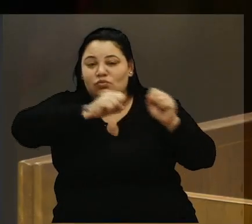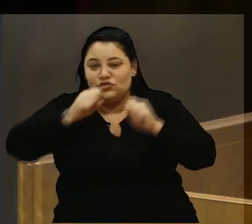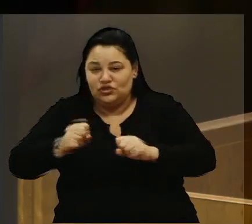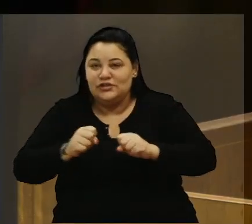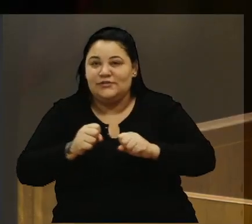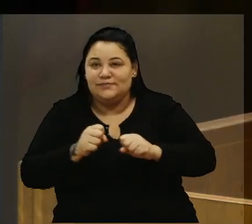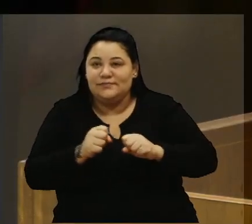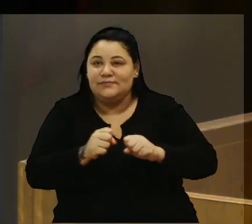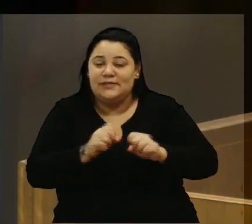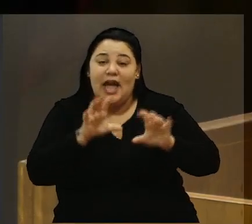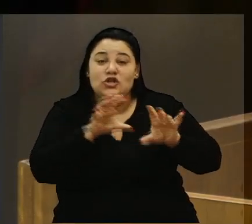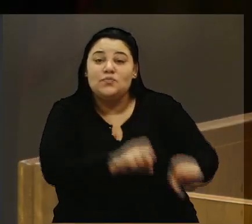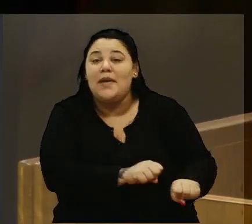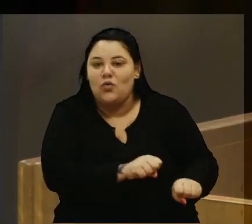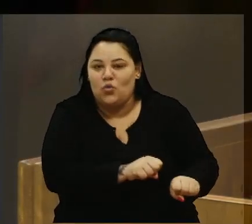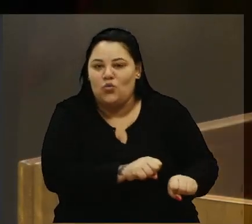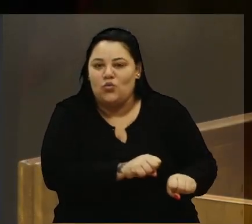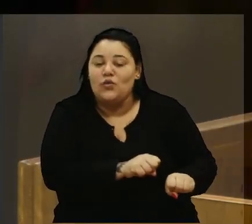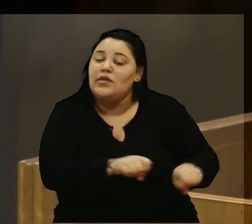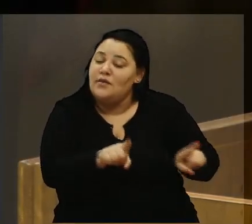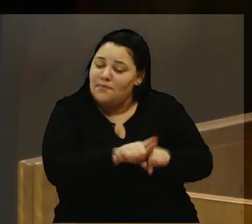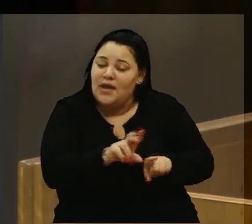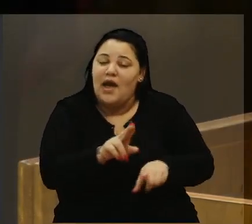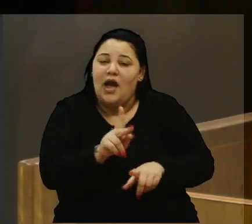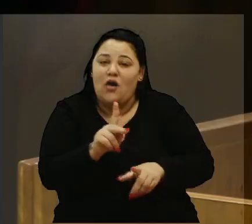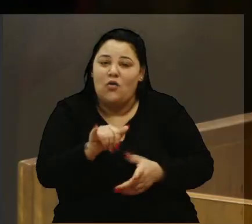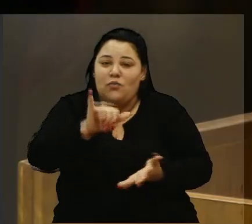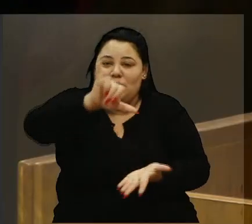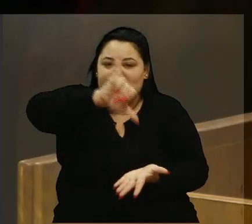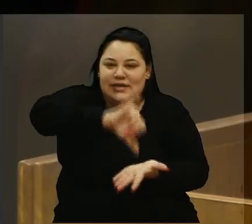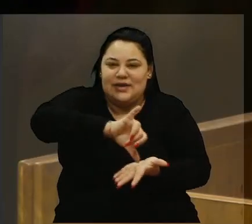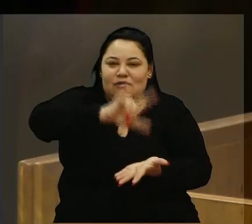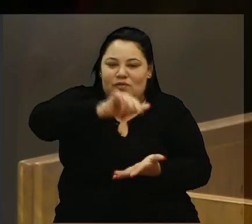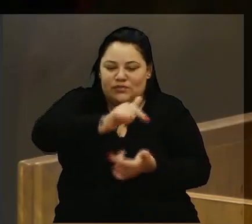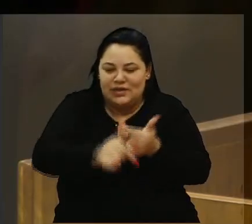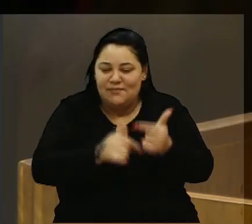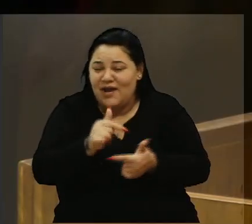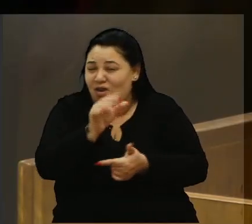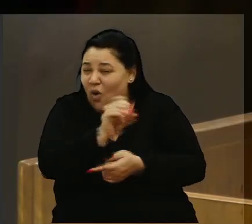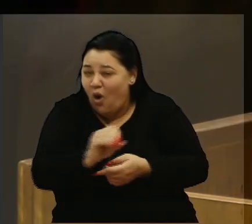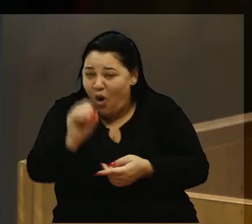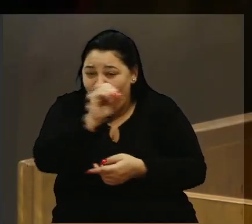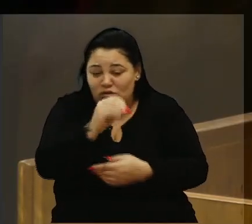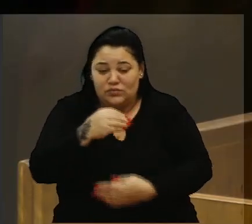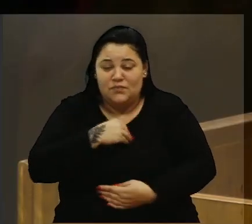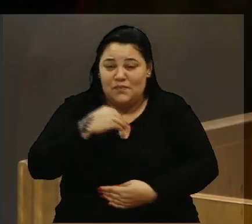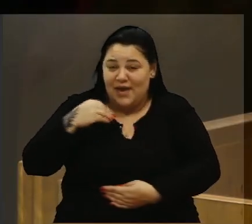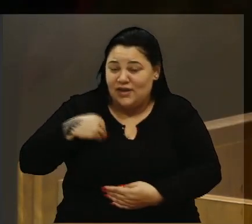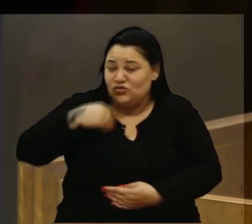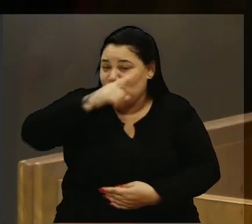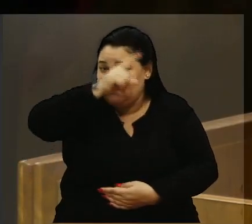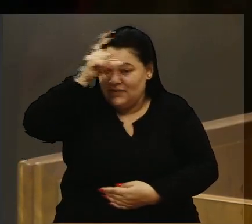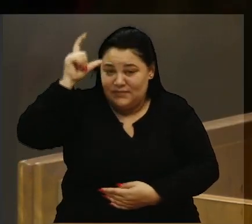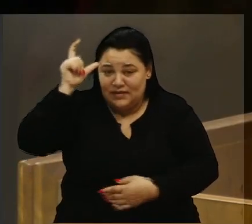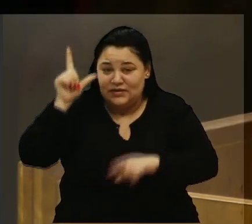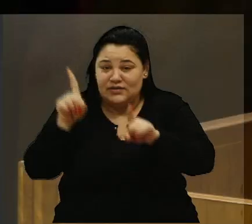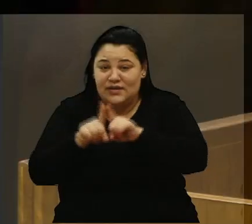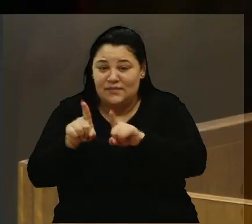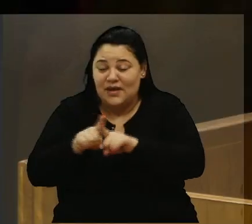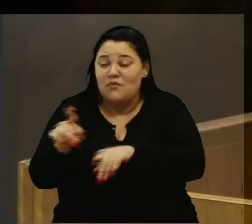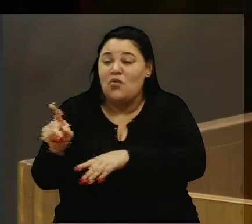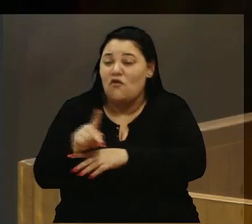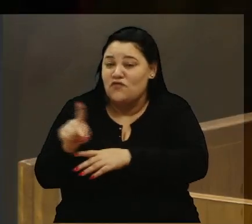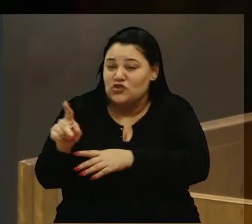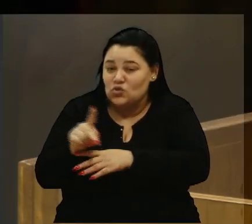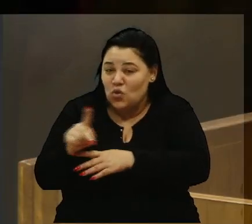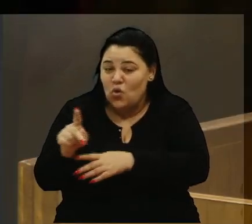UPA Central, com o seu trabalho de excelência, com os seus médicos, com os seus enfermeiros, com os seus professores,